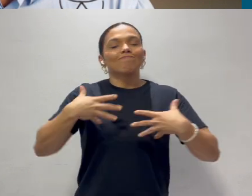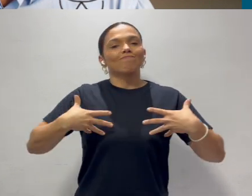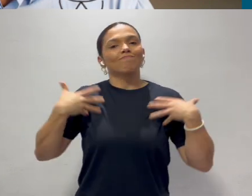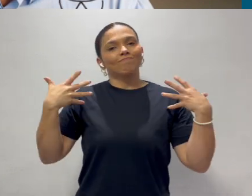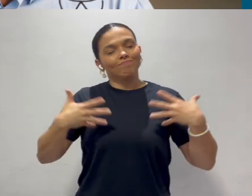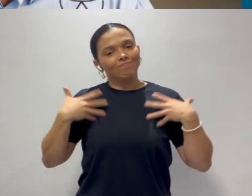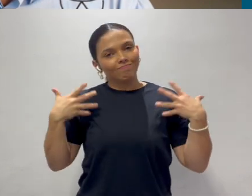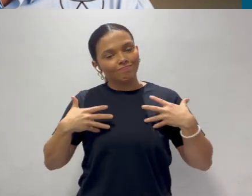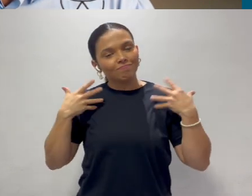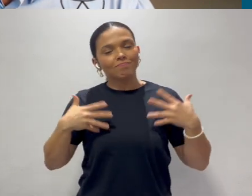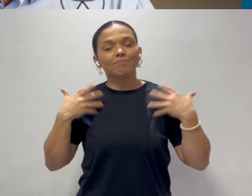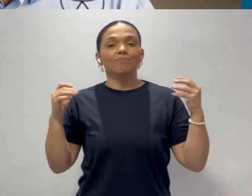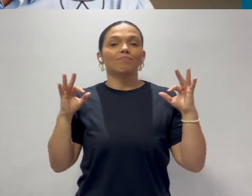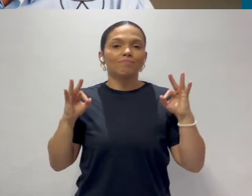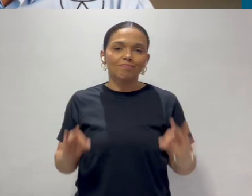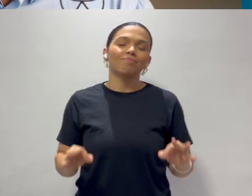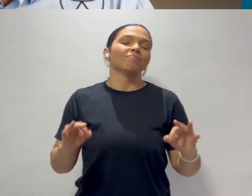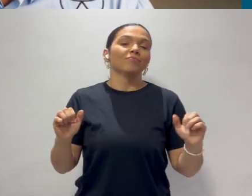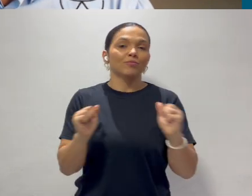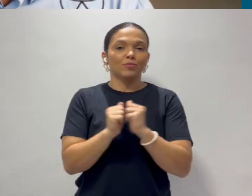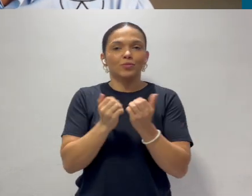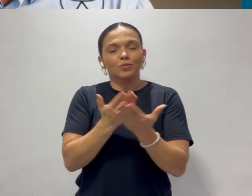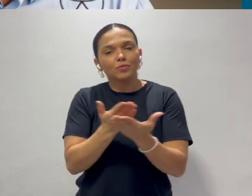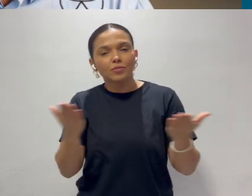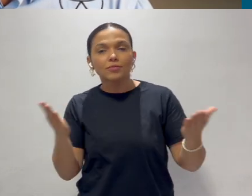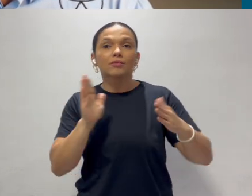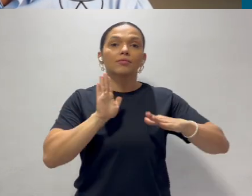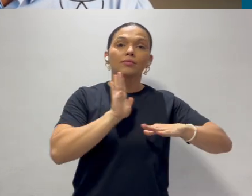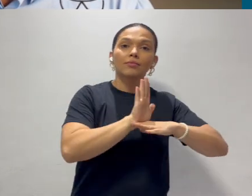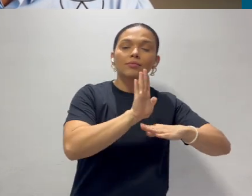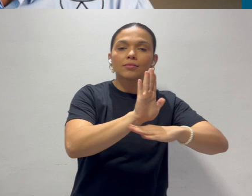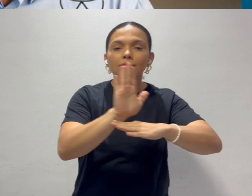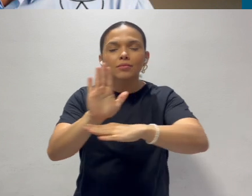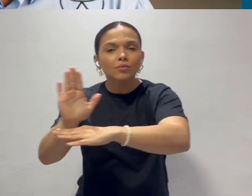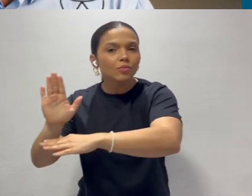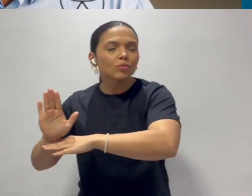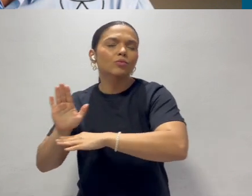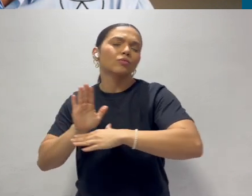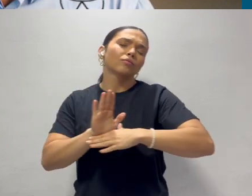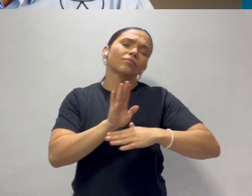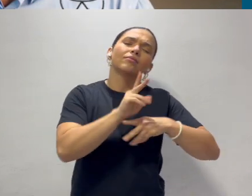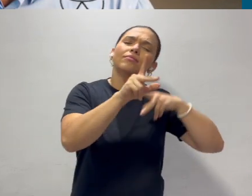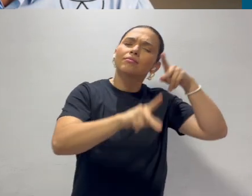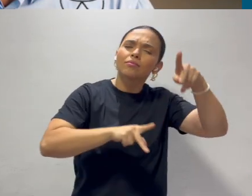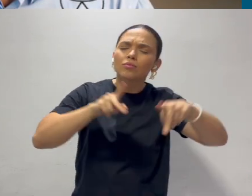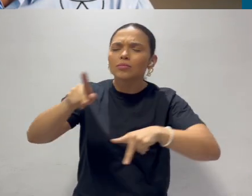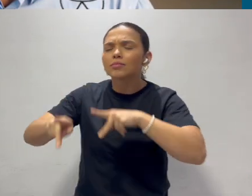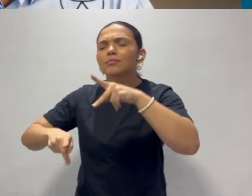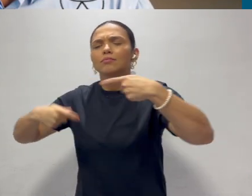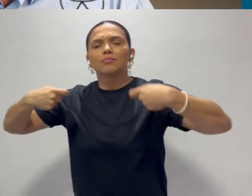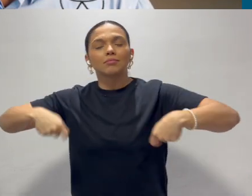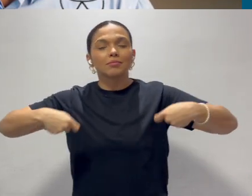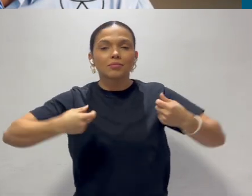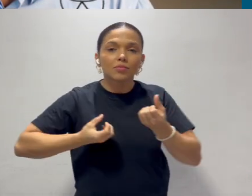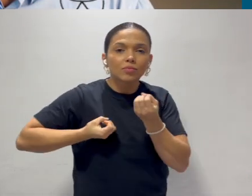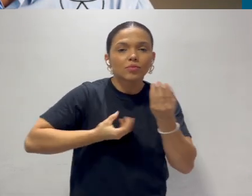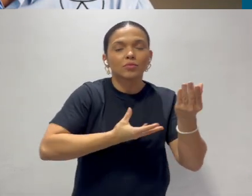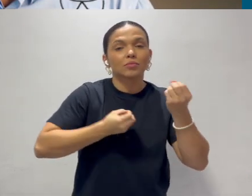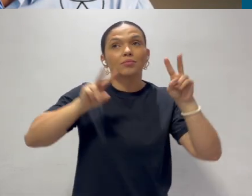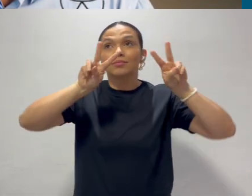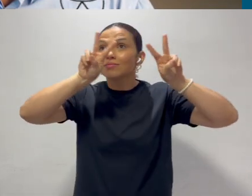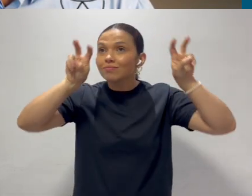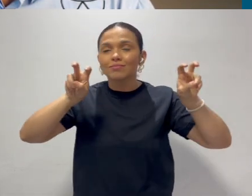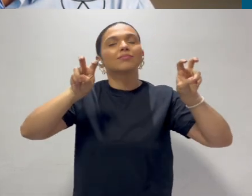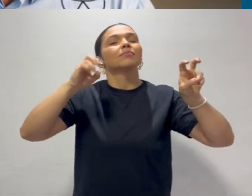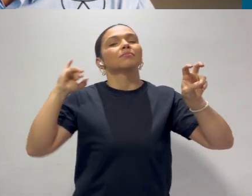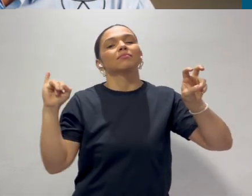grande alegria eu estar aqui com vocês, para poder ajudar esse povo que precisa tanto de informação quanto